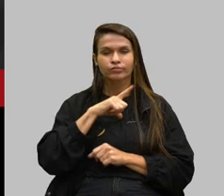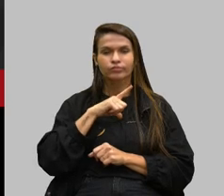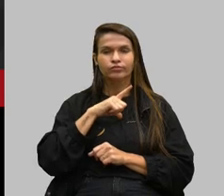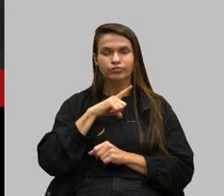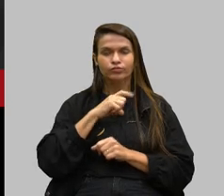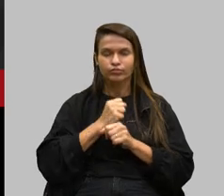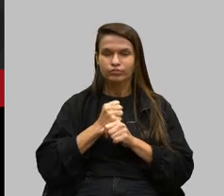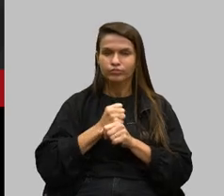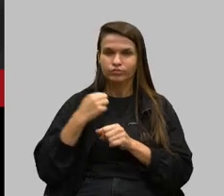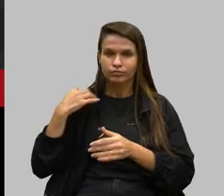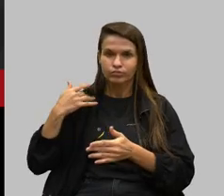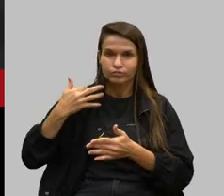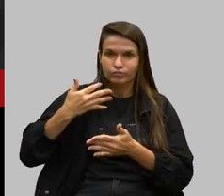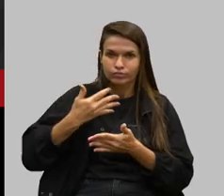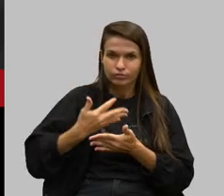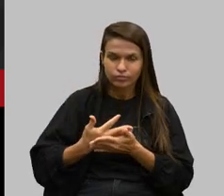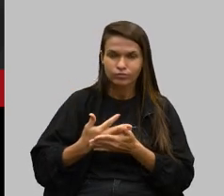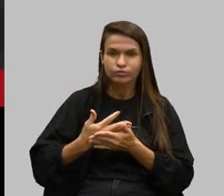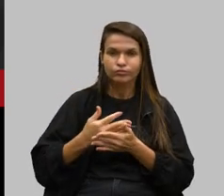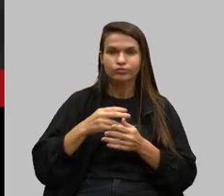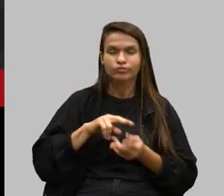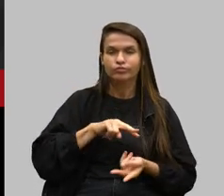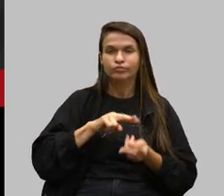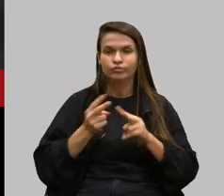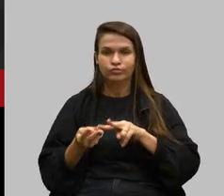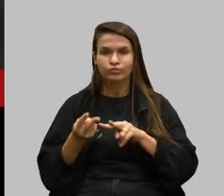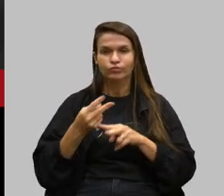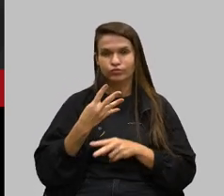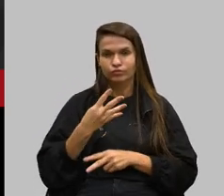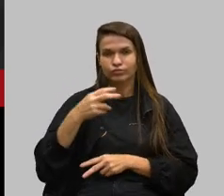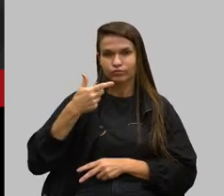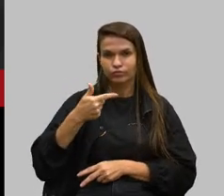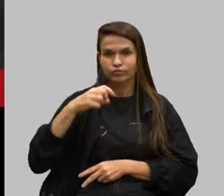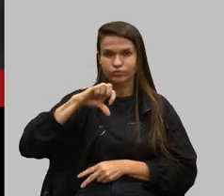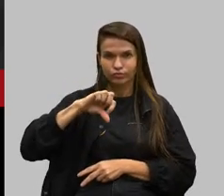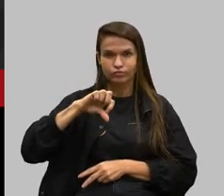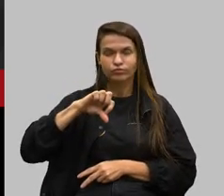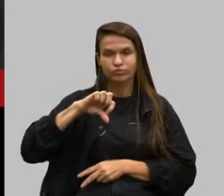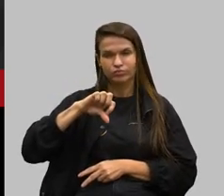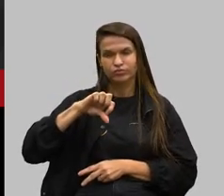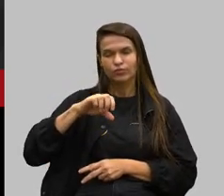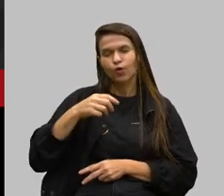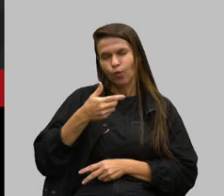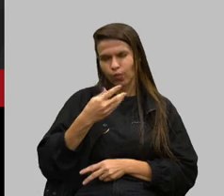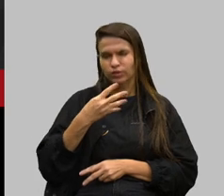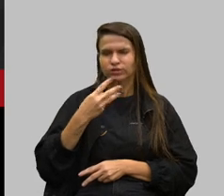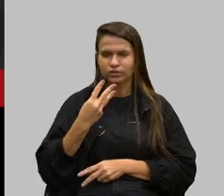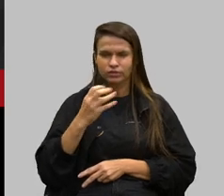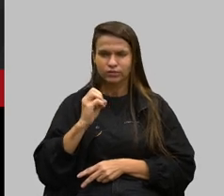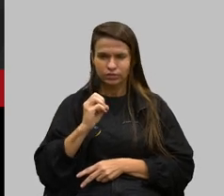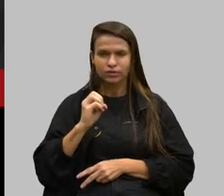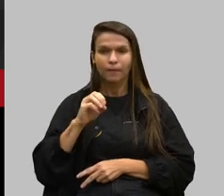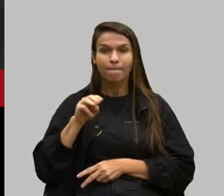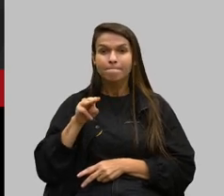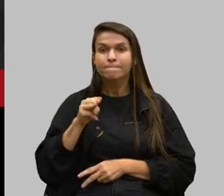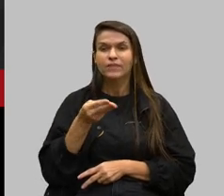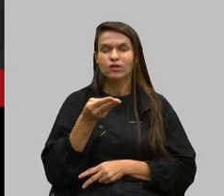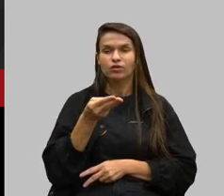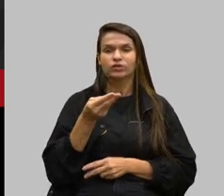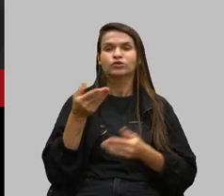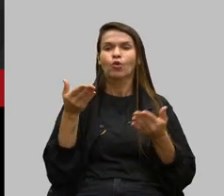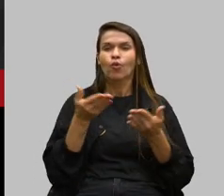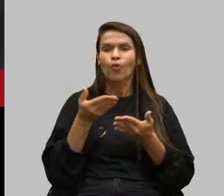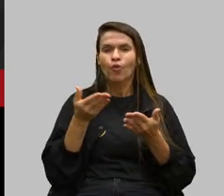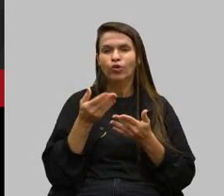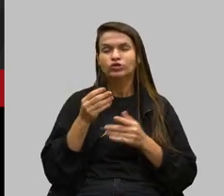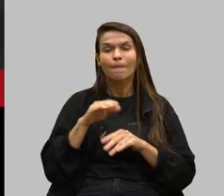do ano transferências no valor de 429 milhões 430 milhões para arredondar e hoje mais de